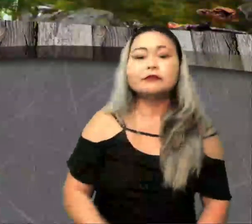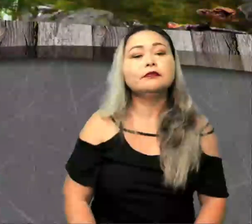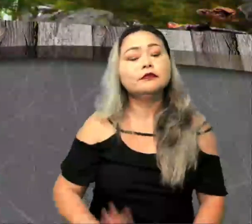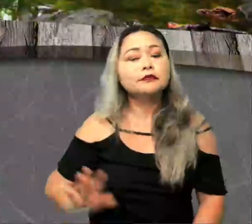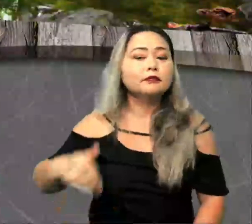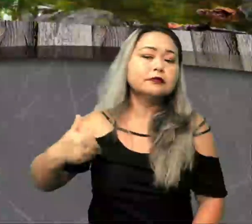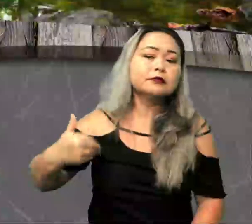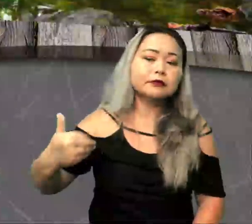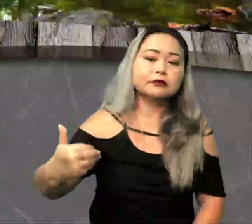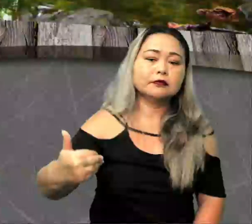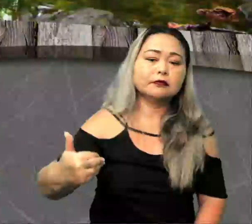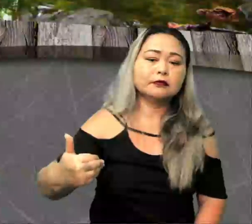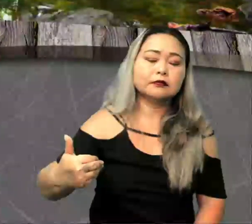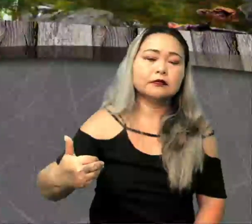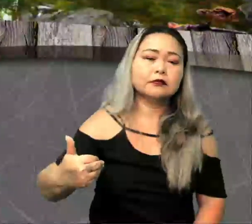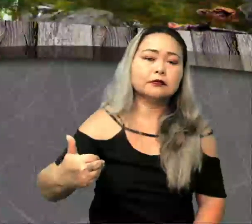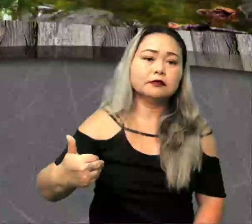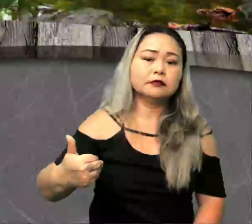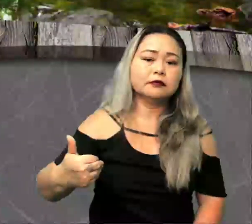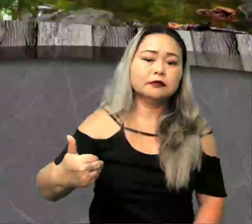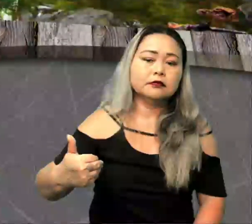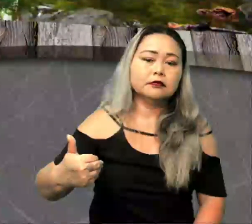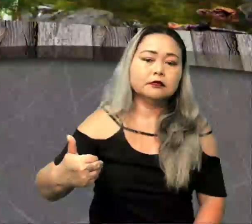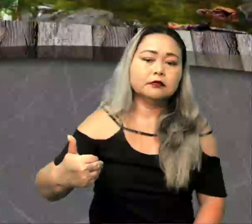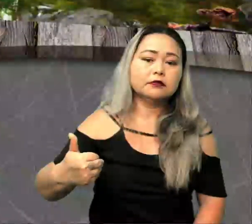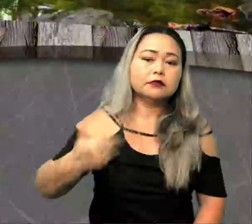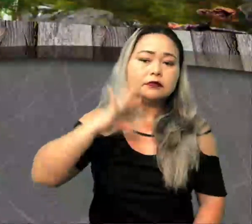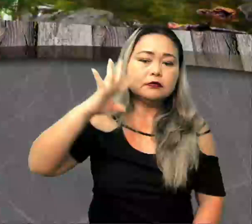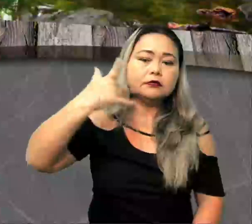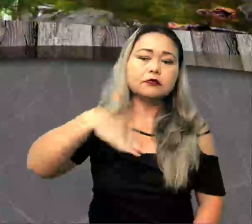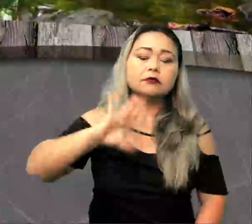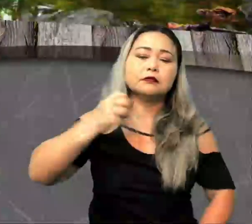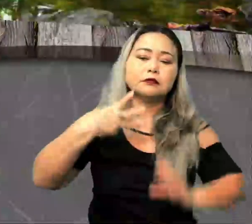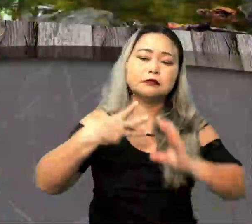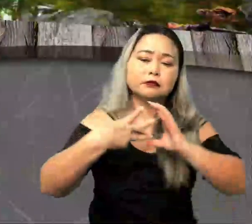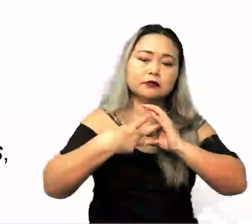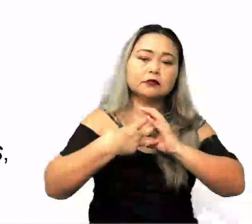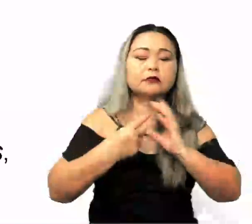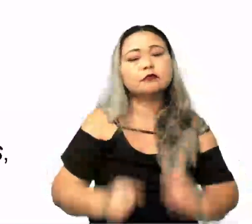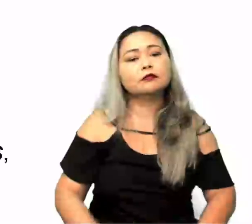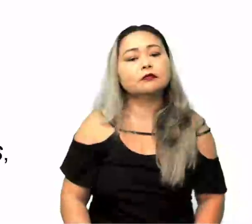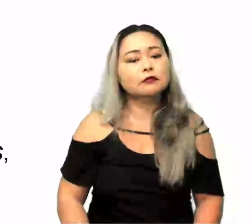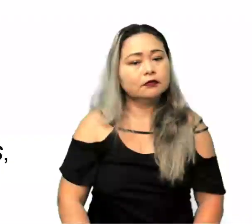partir daí, foi criada a teoria celular. Vamos lá olhar.